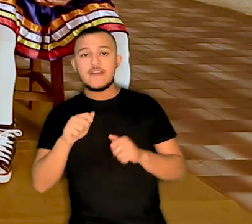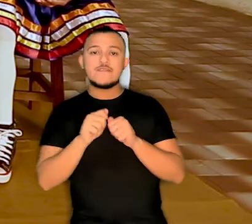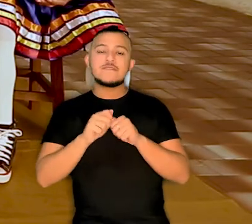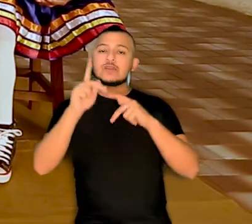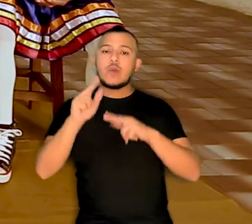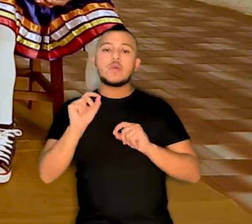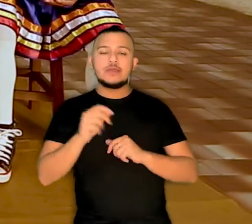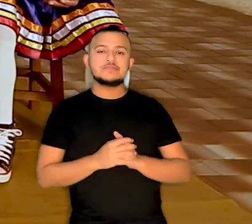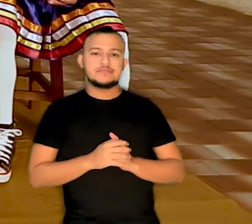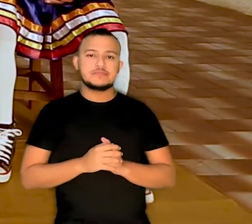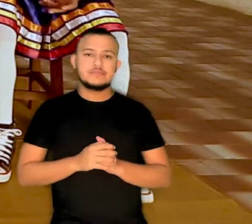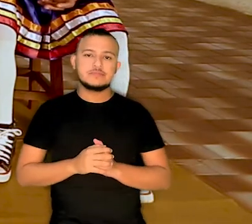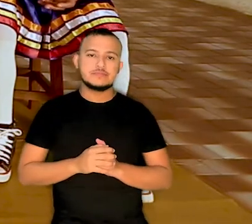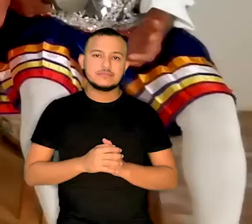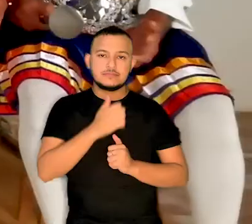menos assim, baseado.